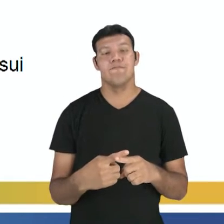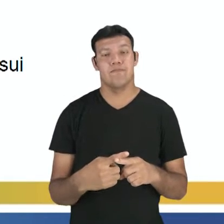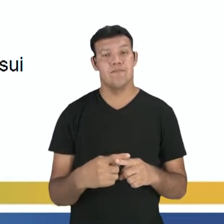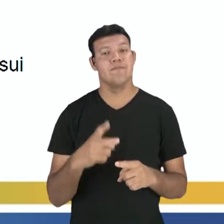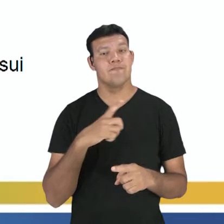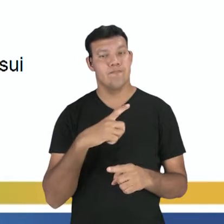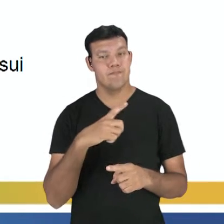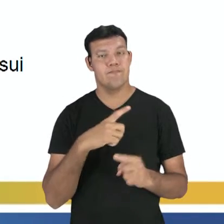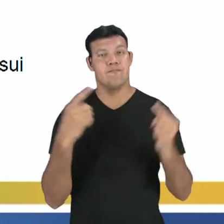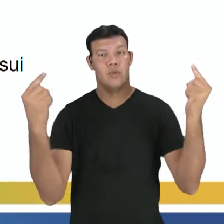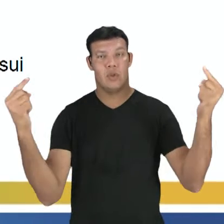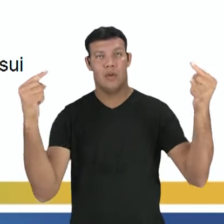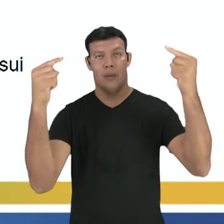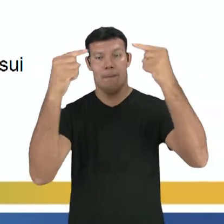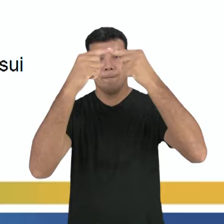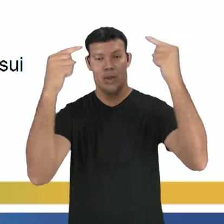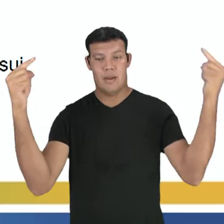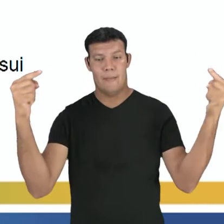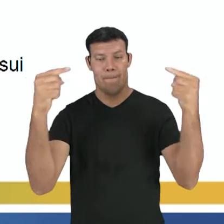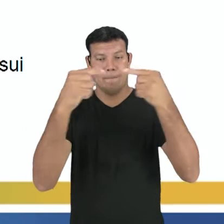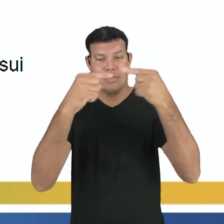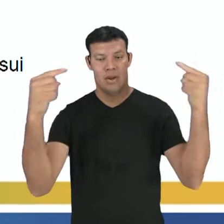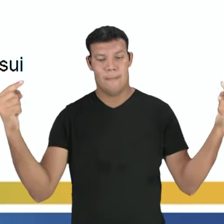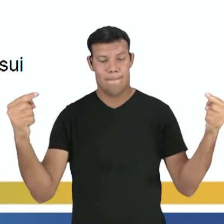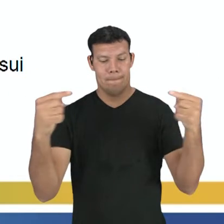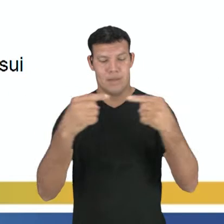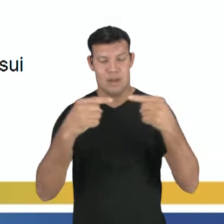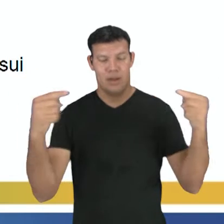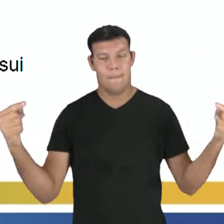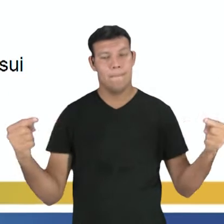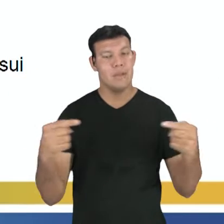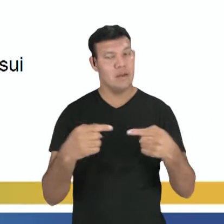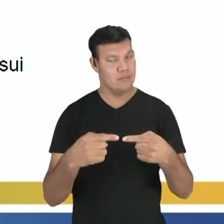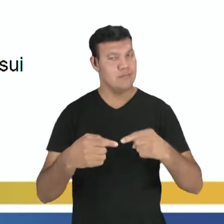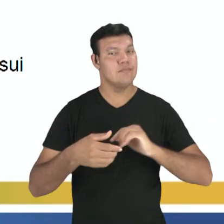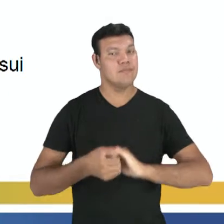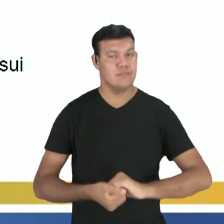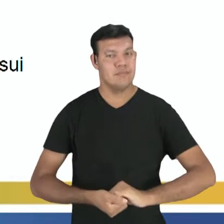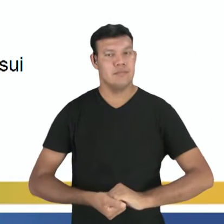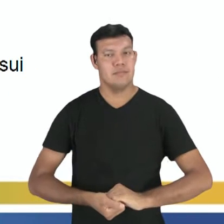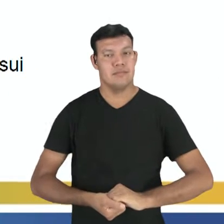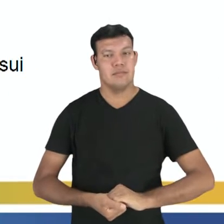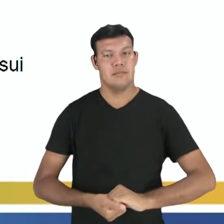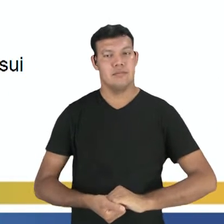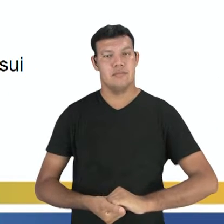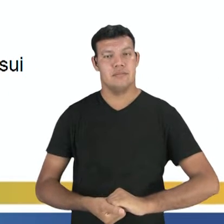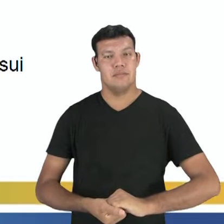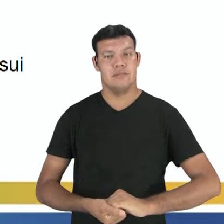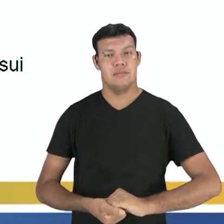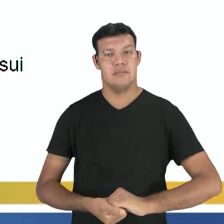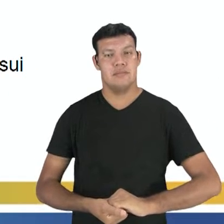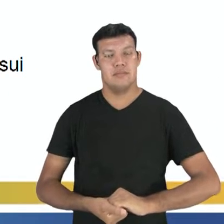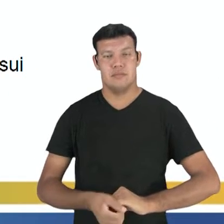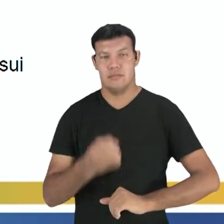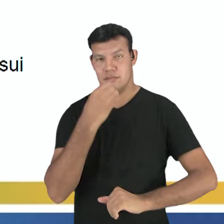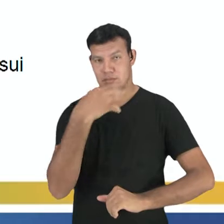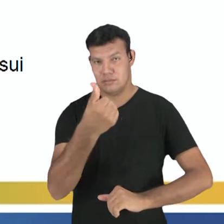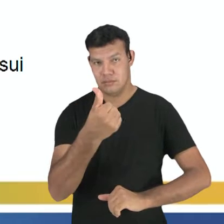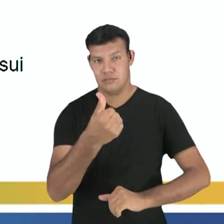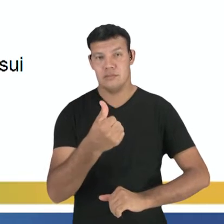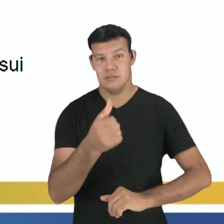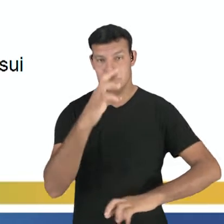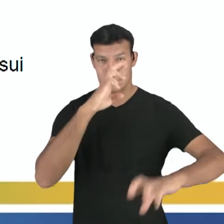definição, todo elemento de A possui um único correspondente em B. Tudo bem?